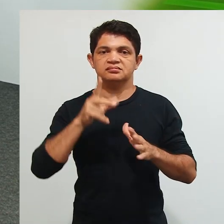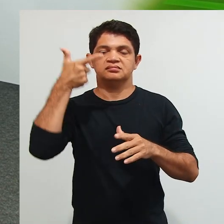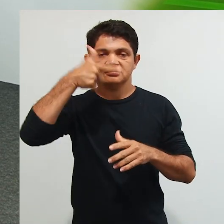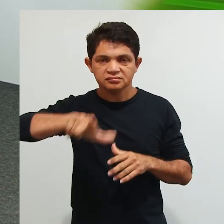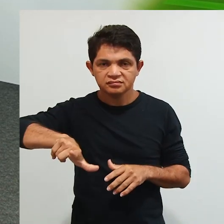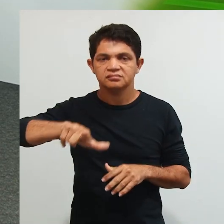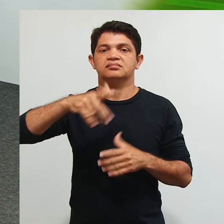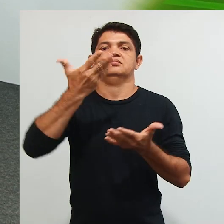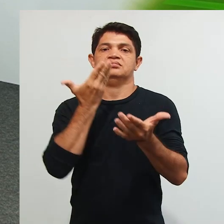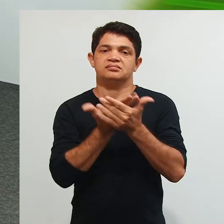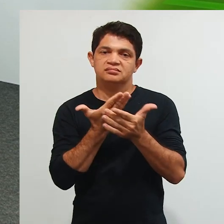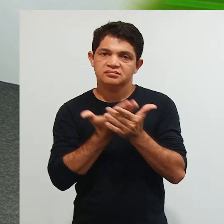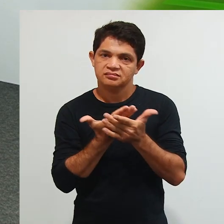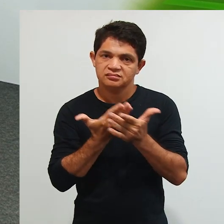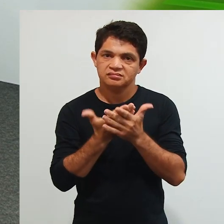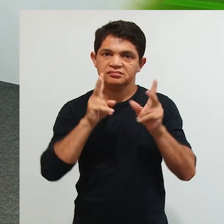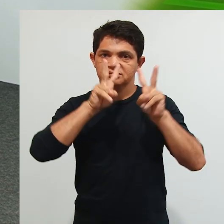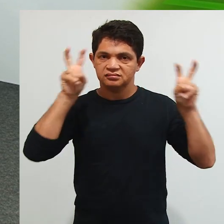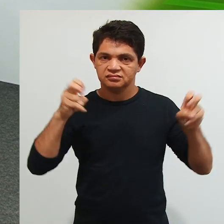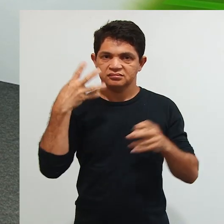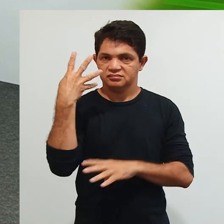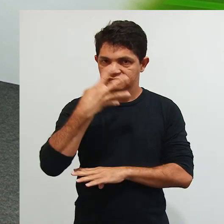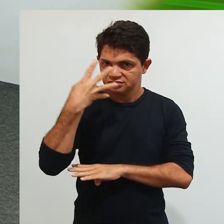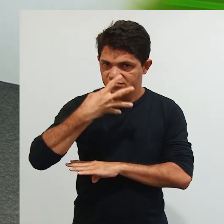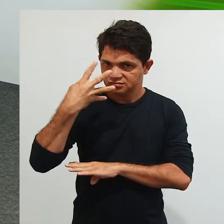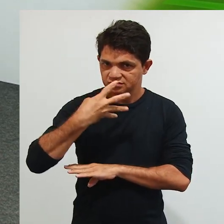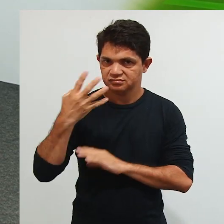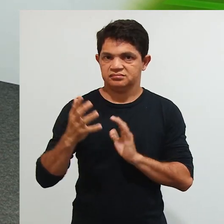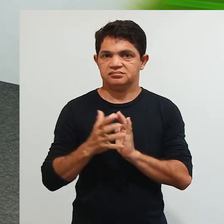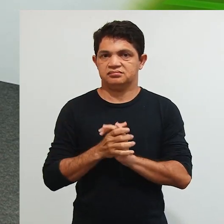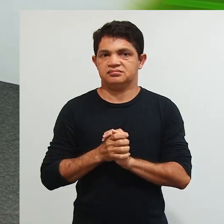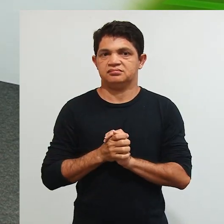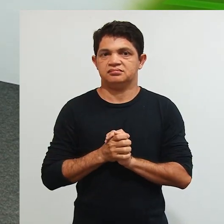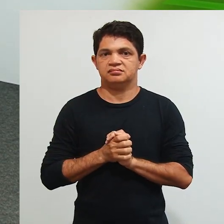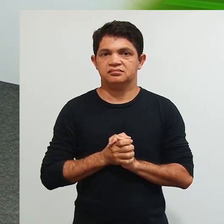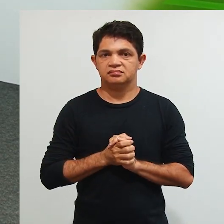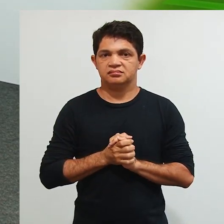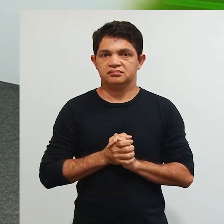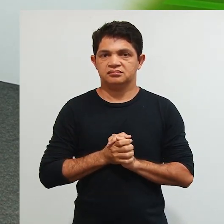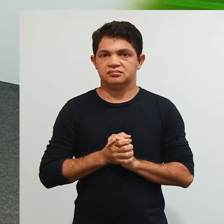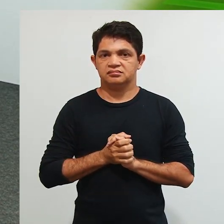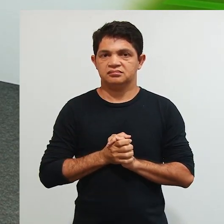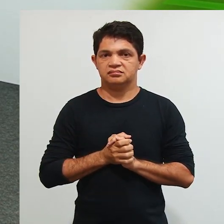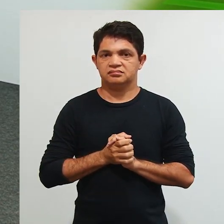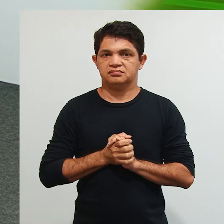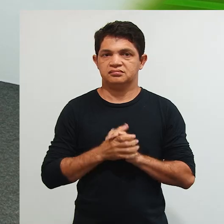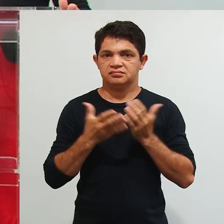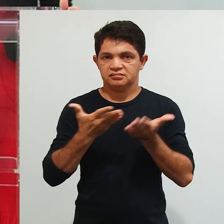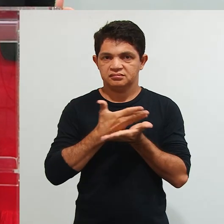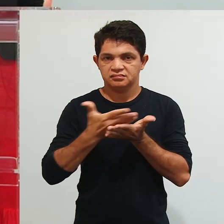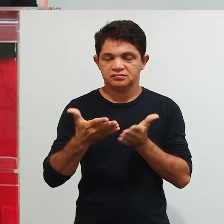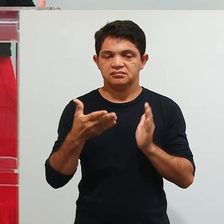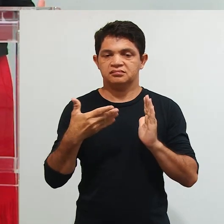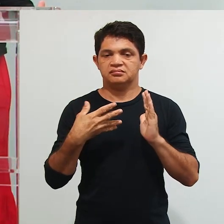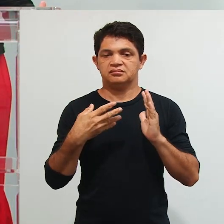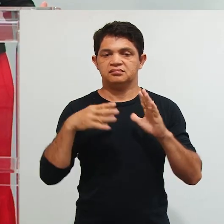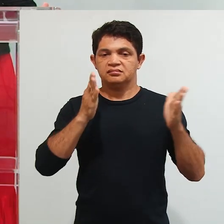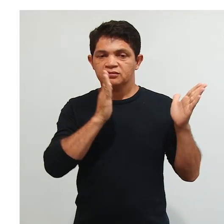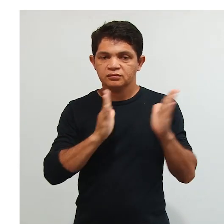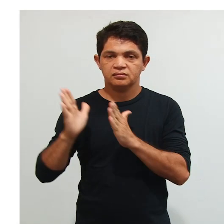mais uma aula do nosso módulo 4, em que o nosso